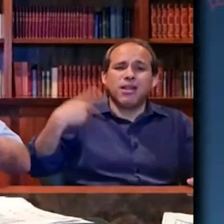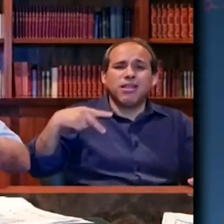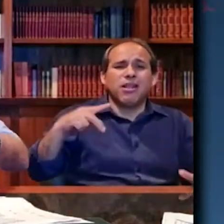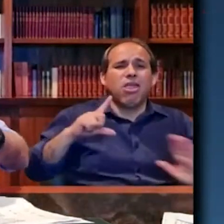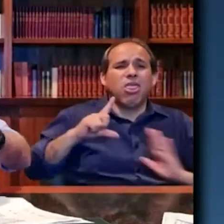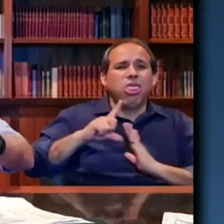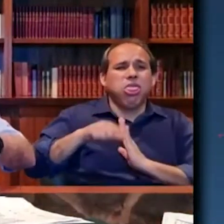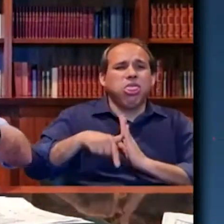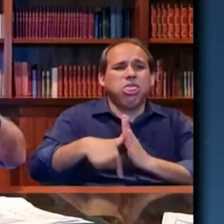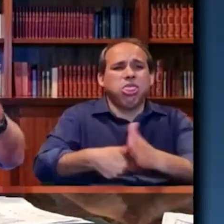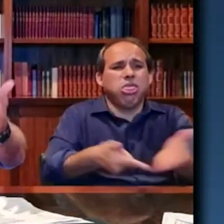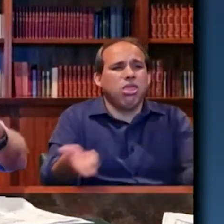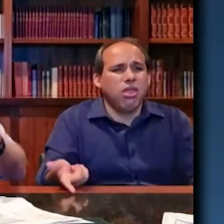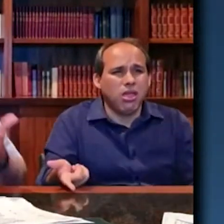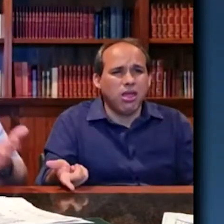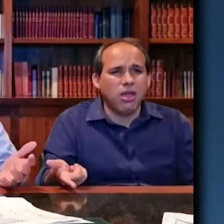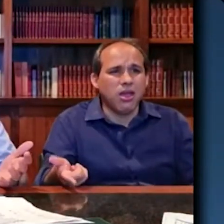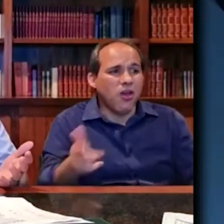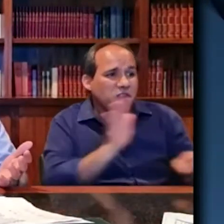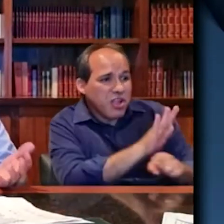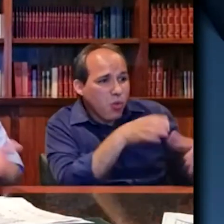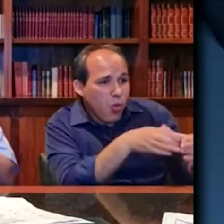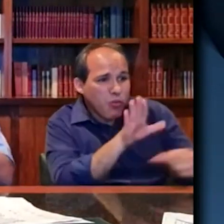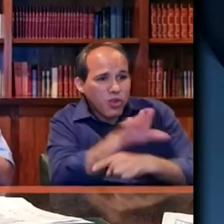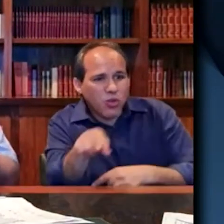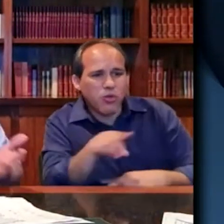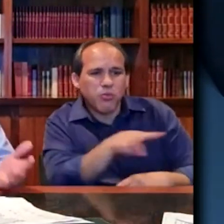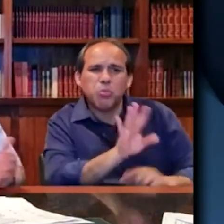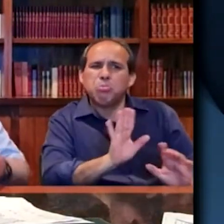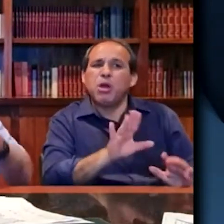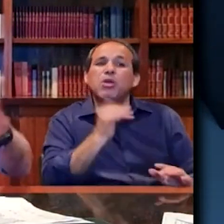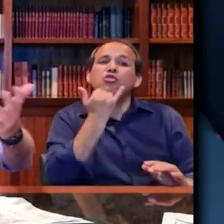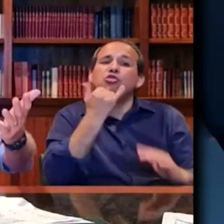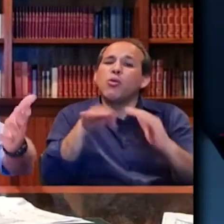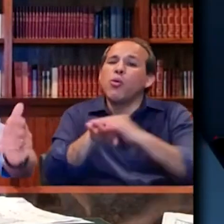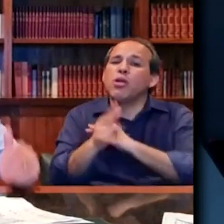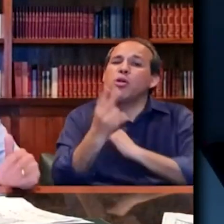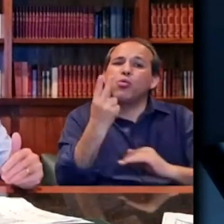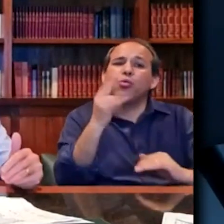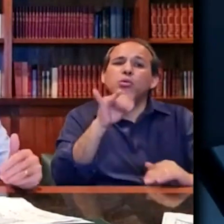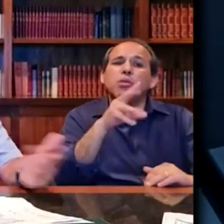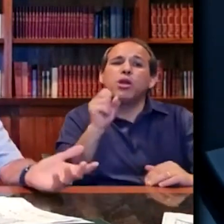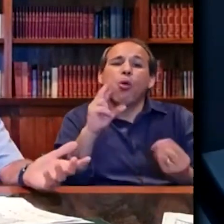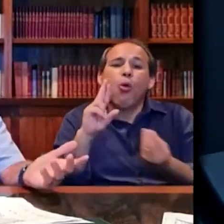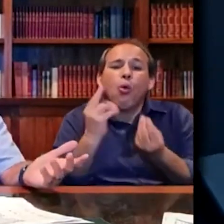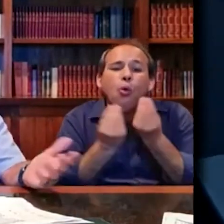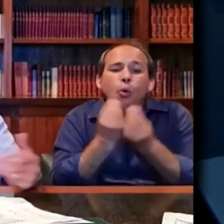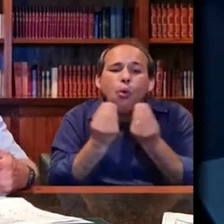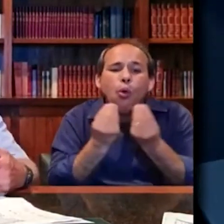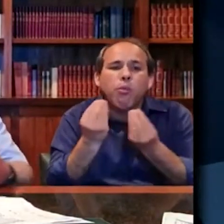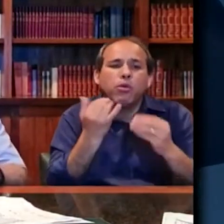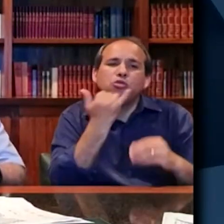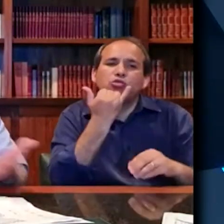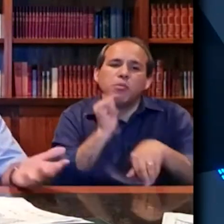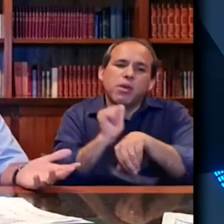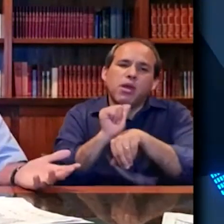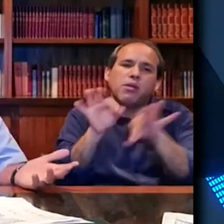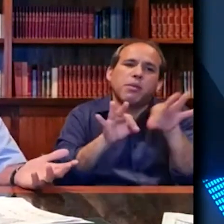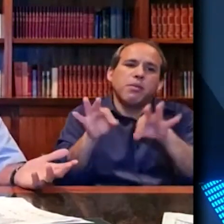rejeição, as pessoas podem até não concordar com muita coisa que o presidente Bolsonaro